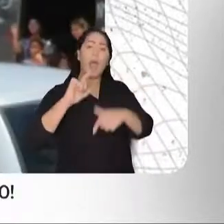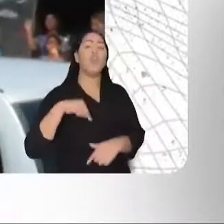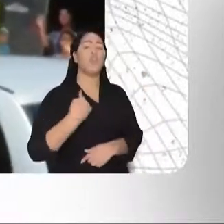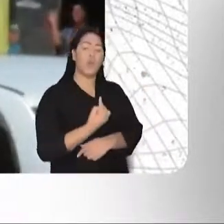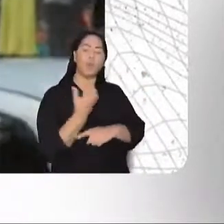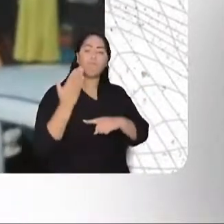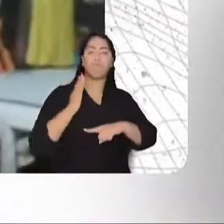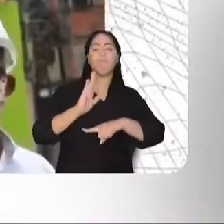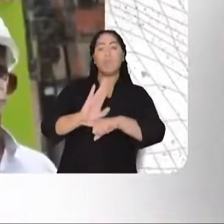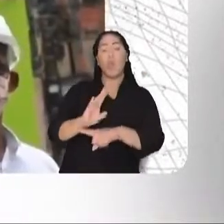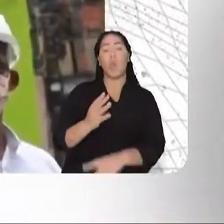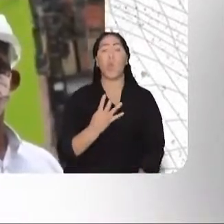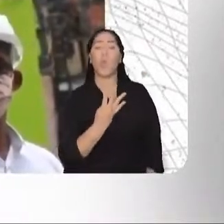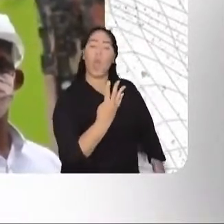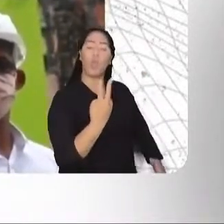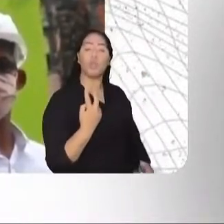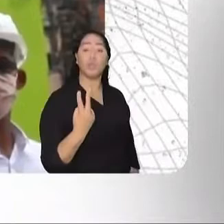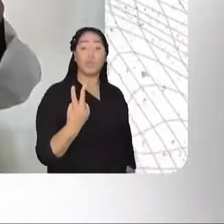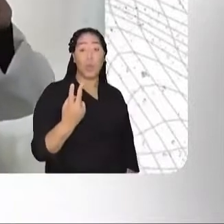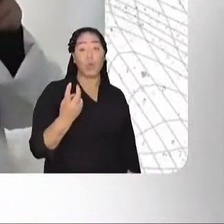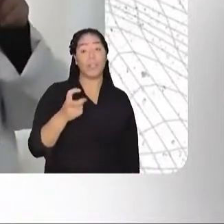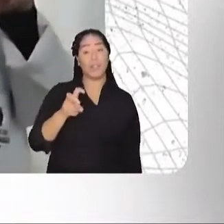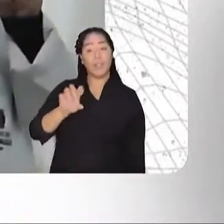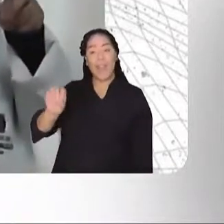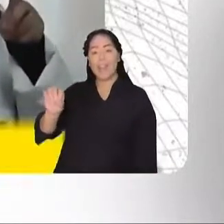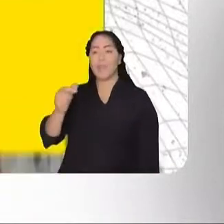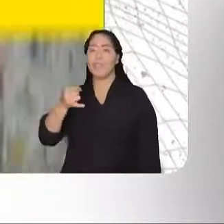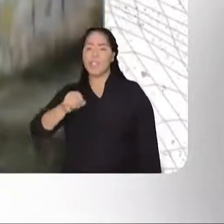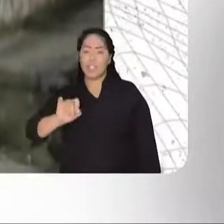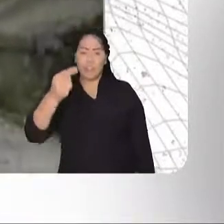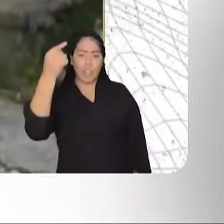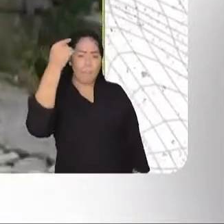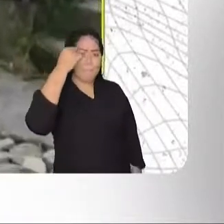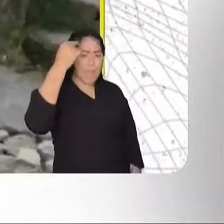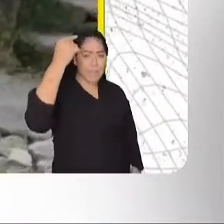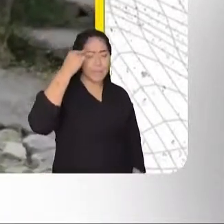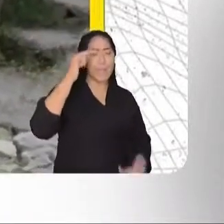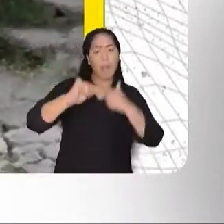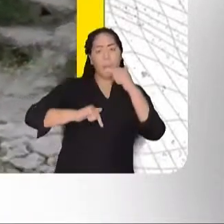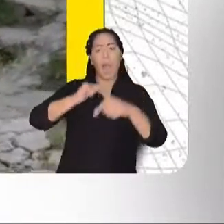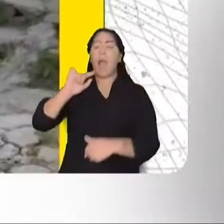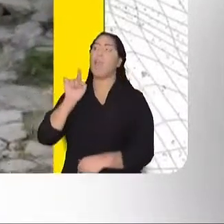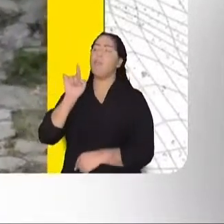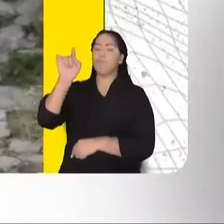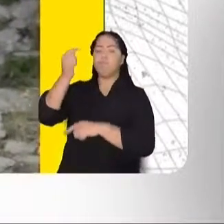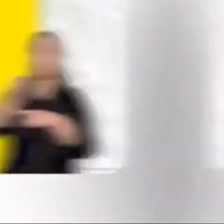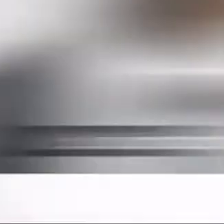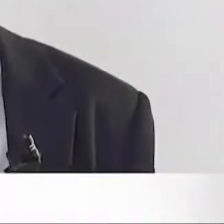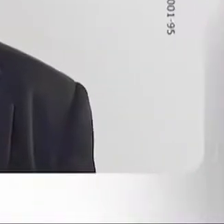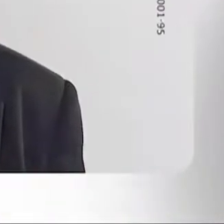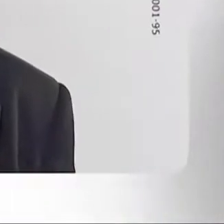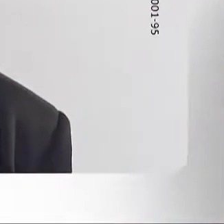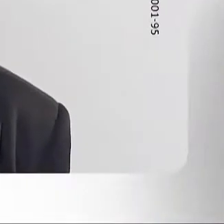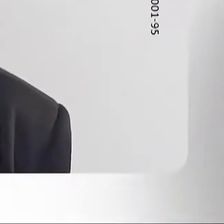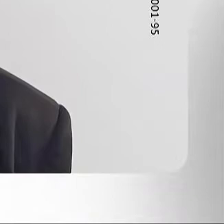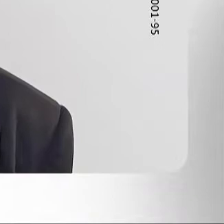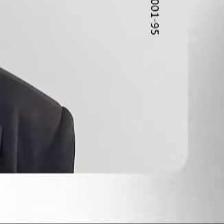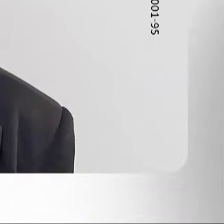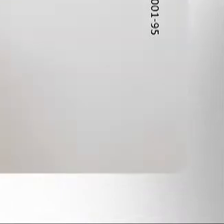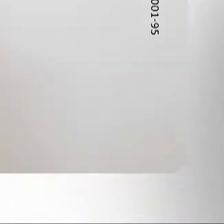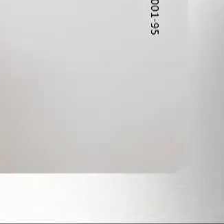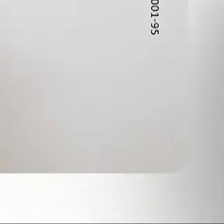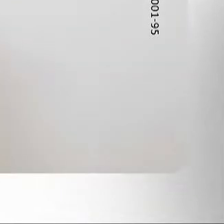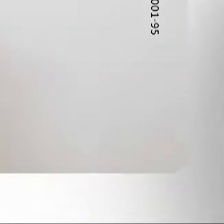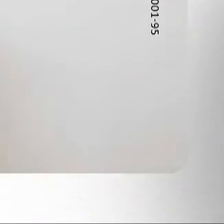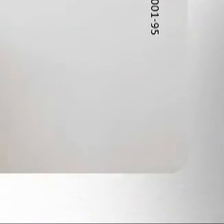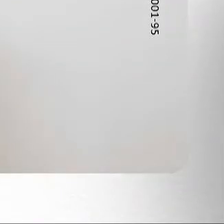44.250. Quando se fala em trabalho, a gente pensa. Ajude Milton Leite a ajudar você. Sou contra as cotas raciais